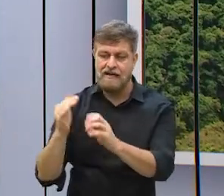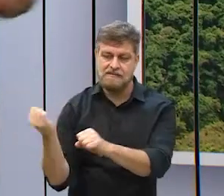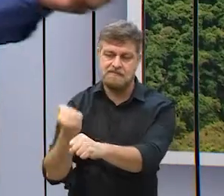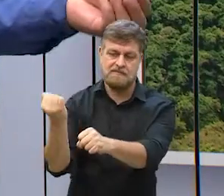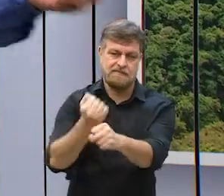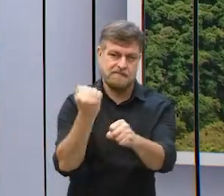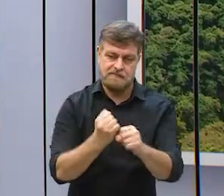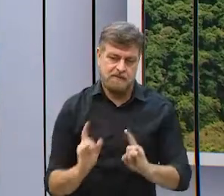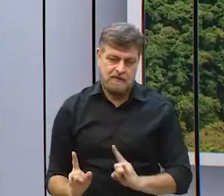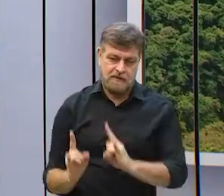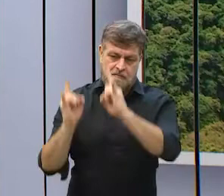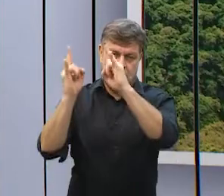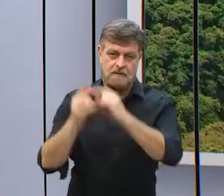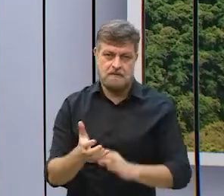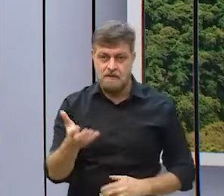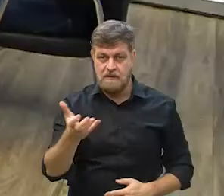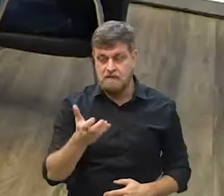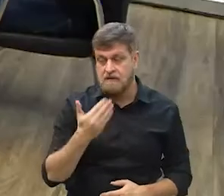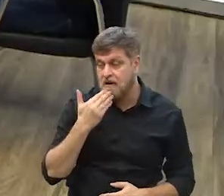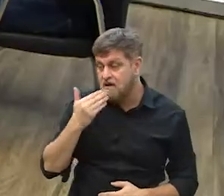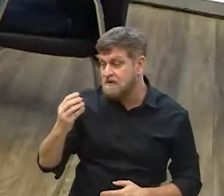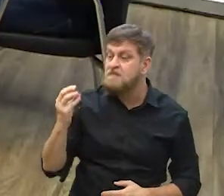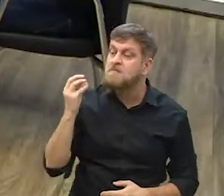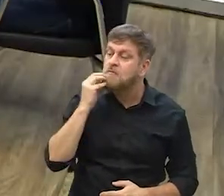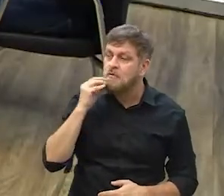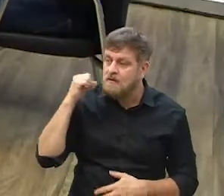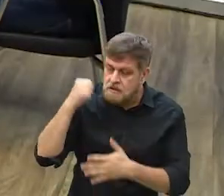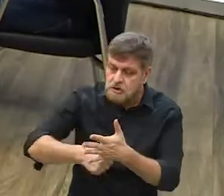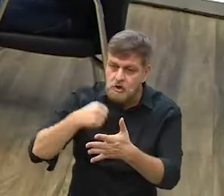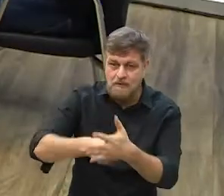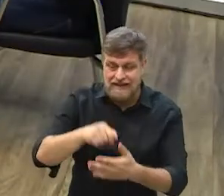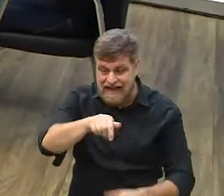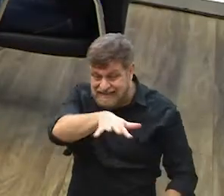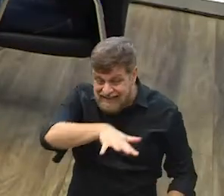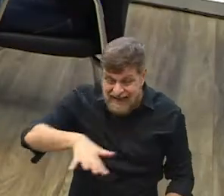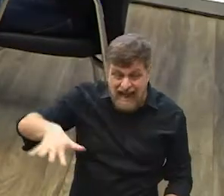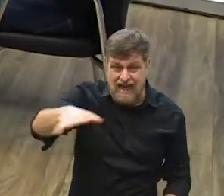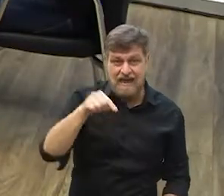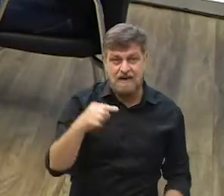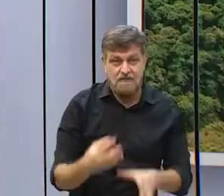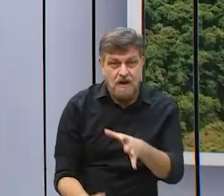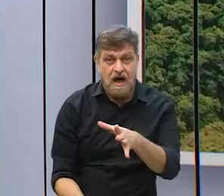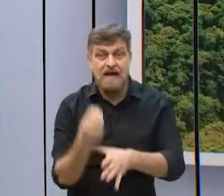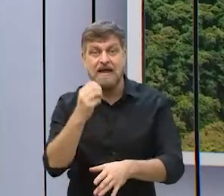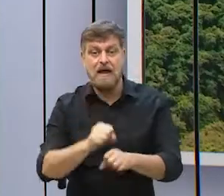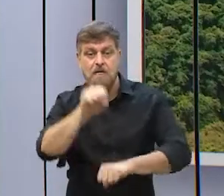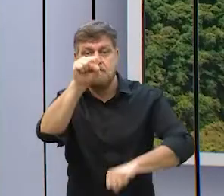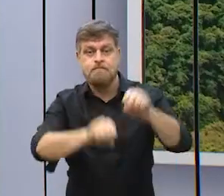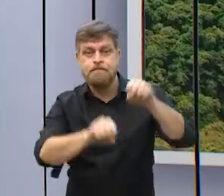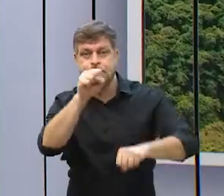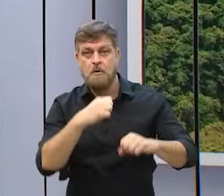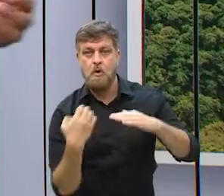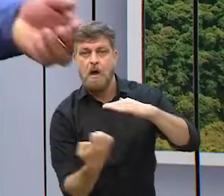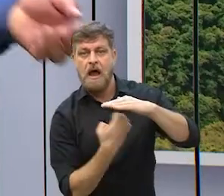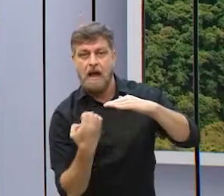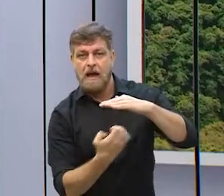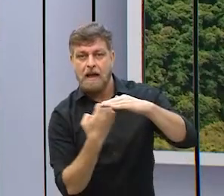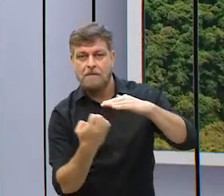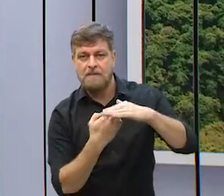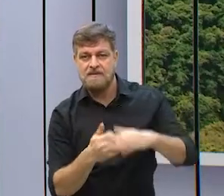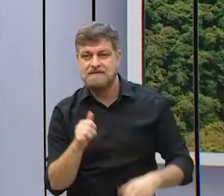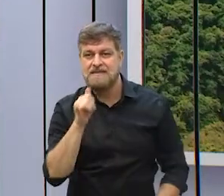ali? Eu queria contar com o Igor para a gente cobrar que naquela área fosse instalada indústria não incômoda, indústria